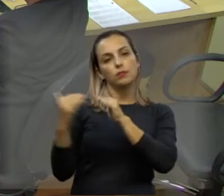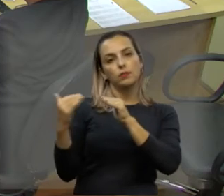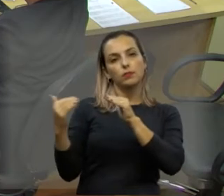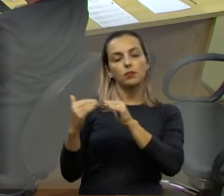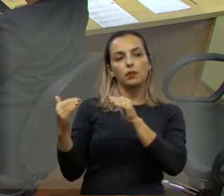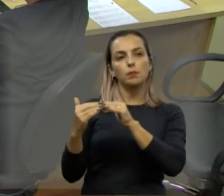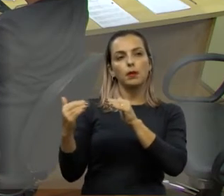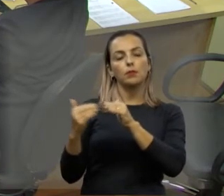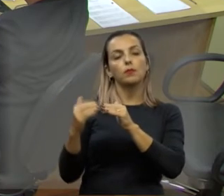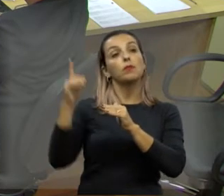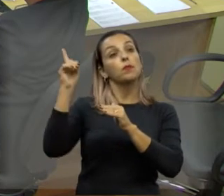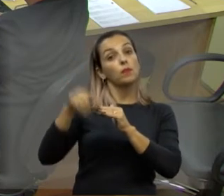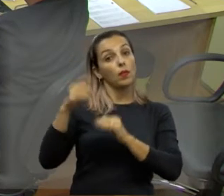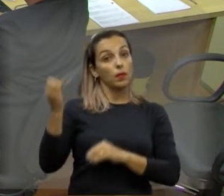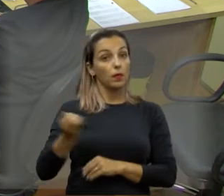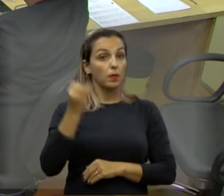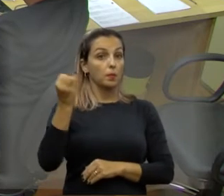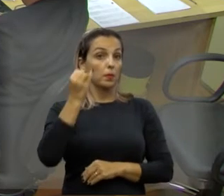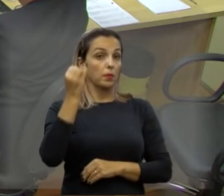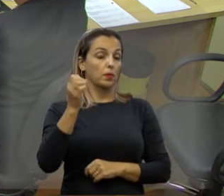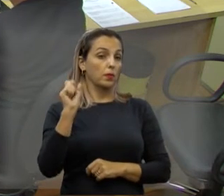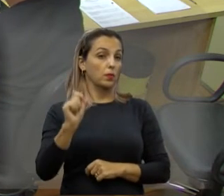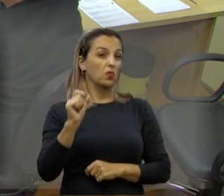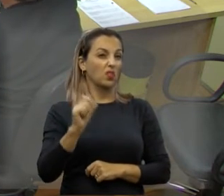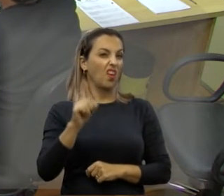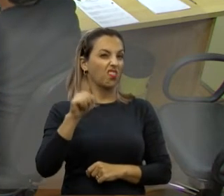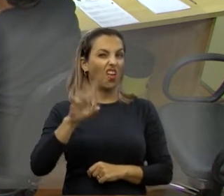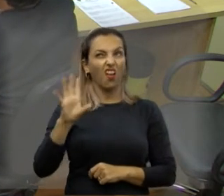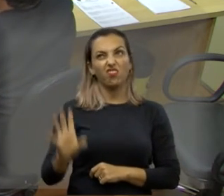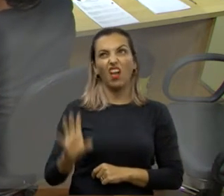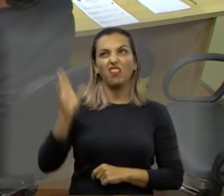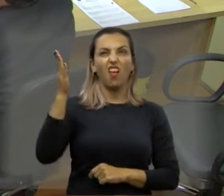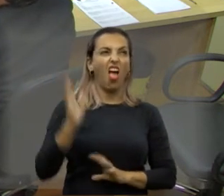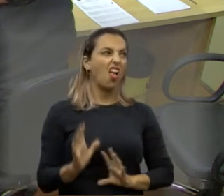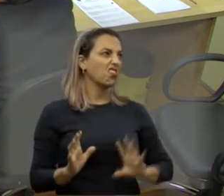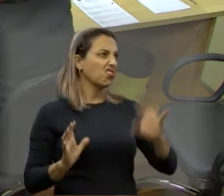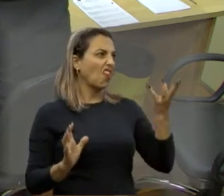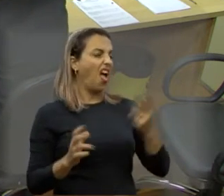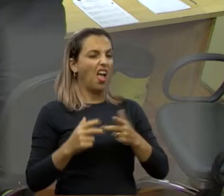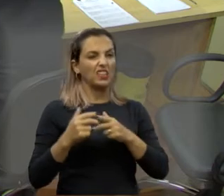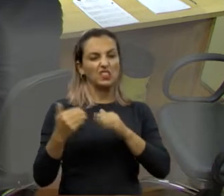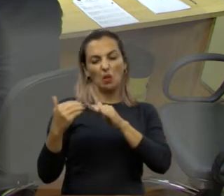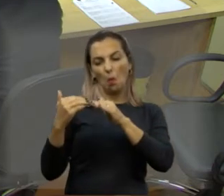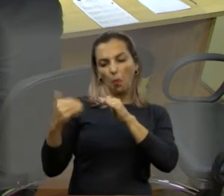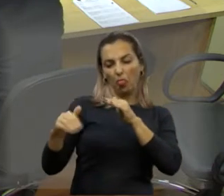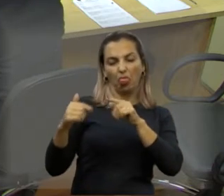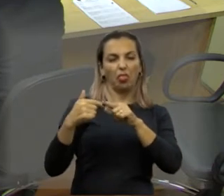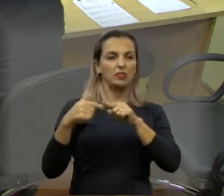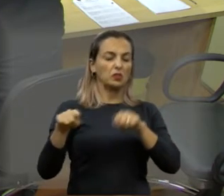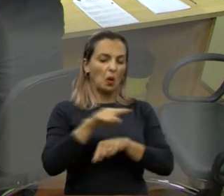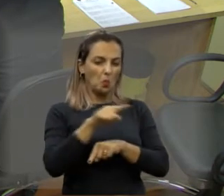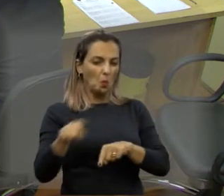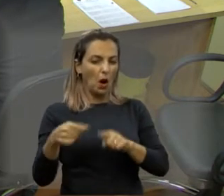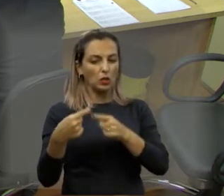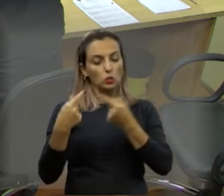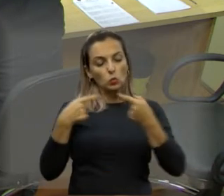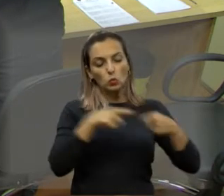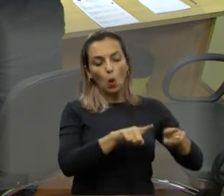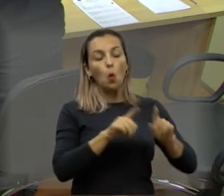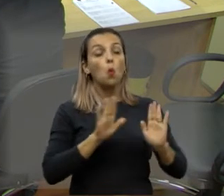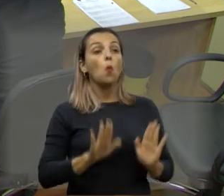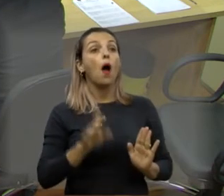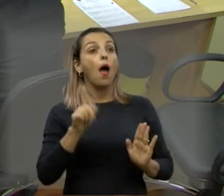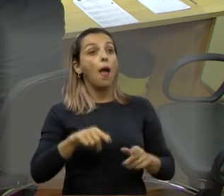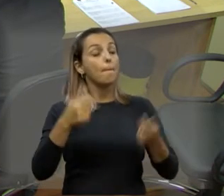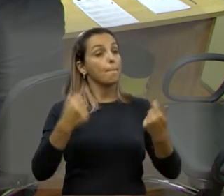Senhor e acho tão mais importante não ficar querendo esse clima de beligerância entre eles contra os outros que a questão é